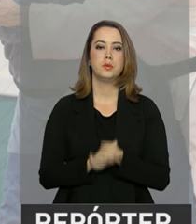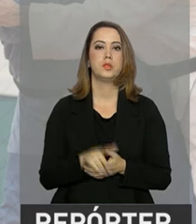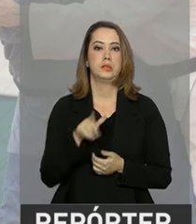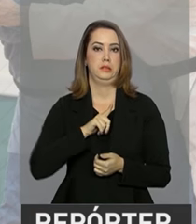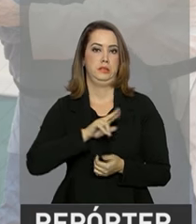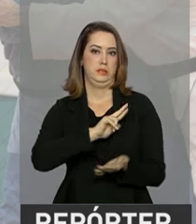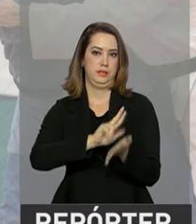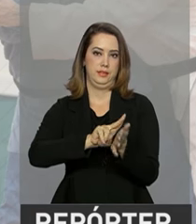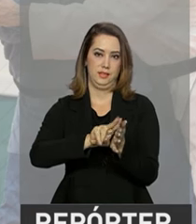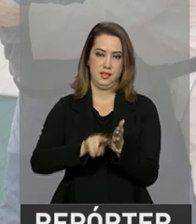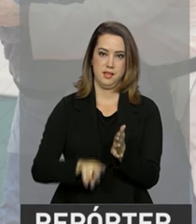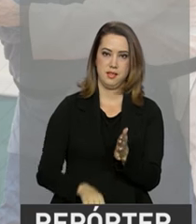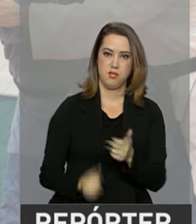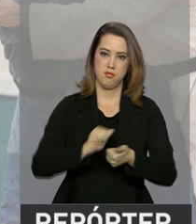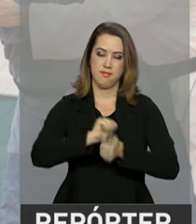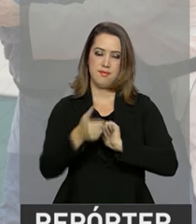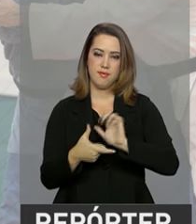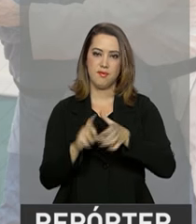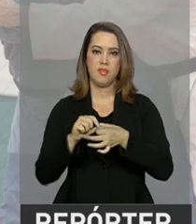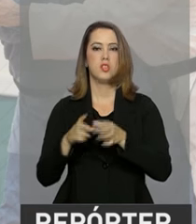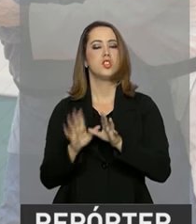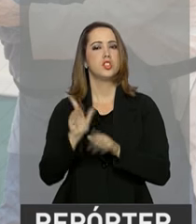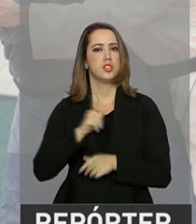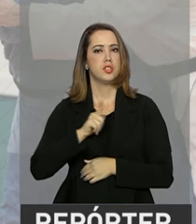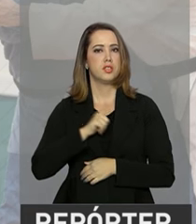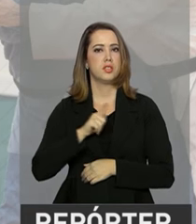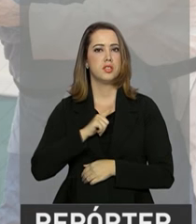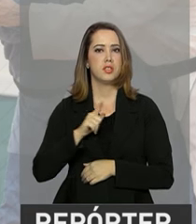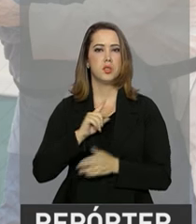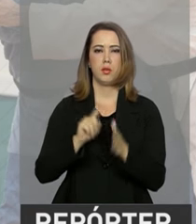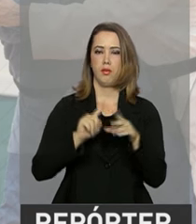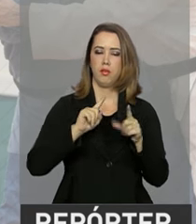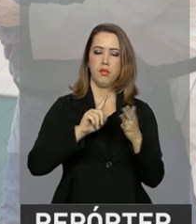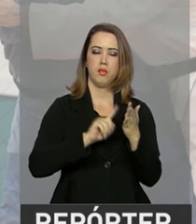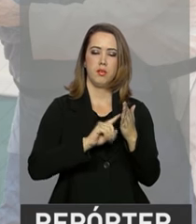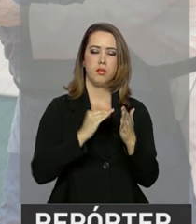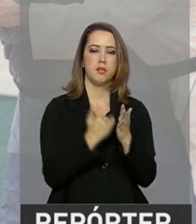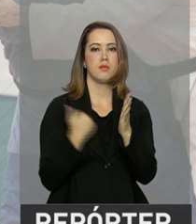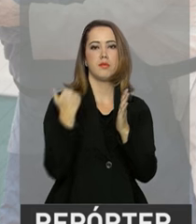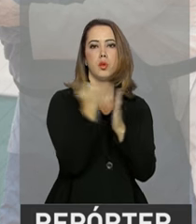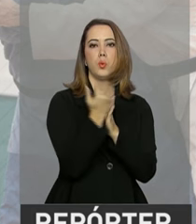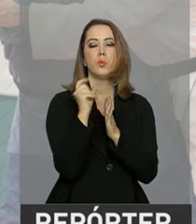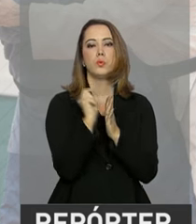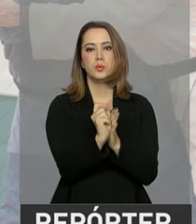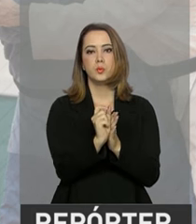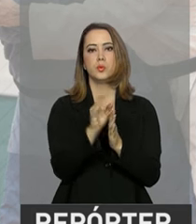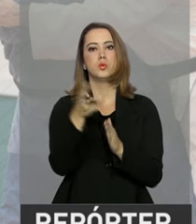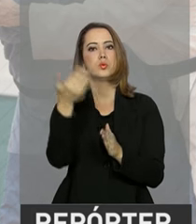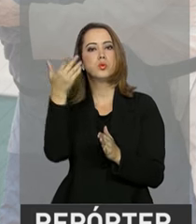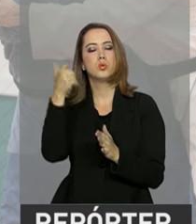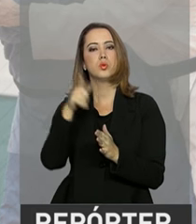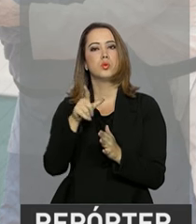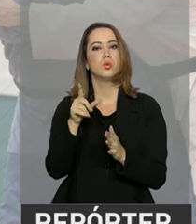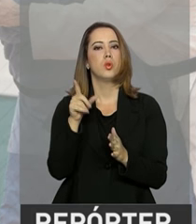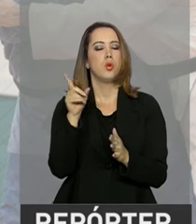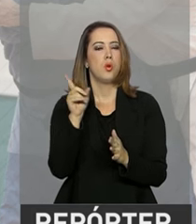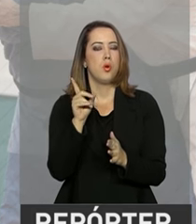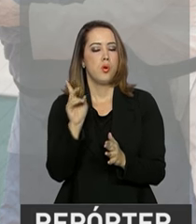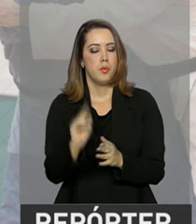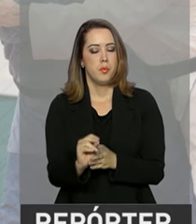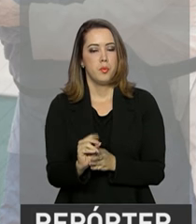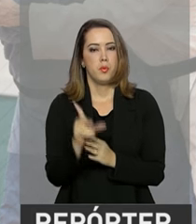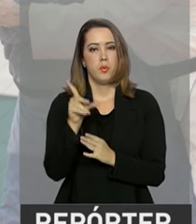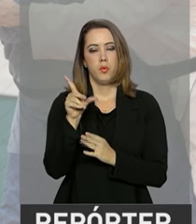das Forças Armadas já é o dobro da quantidade das Olimpíadas de Londres em 2012, quando 51 militares